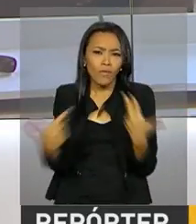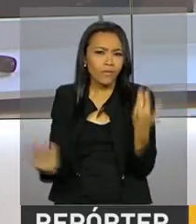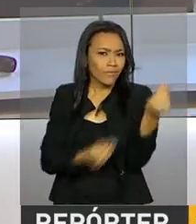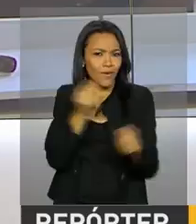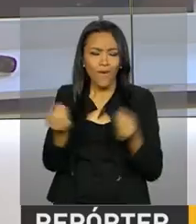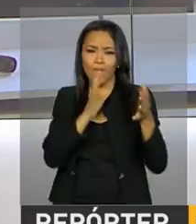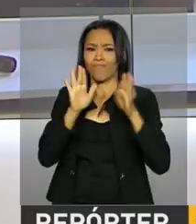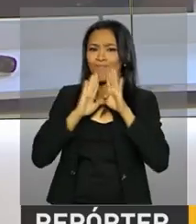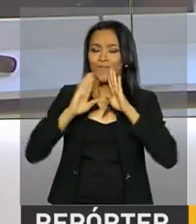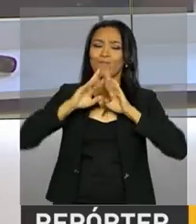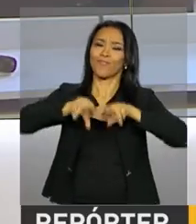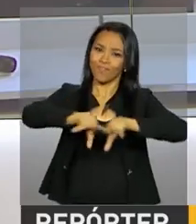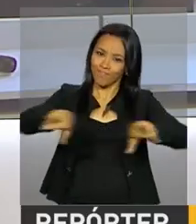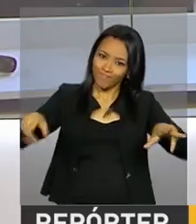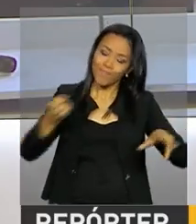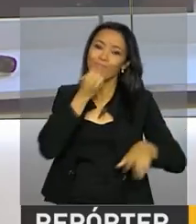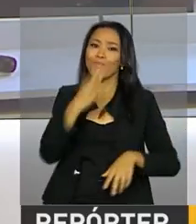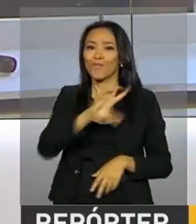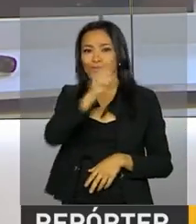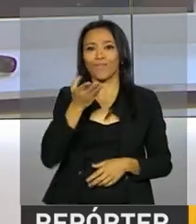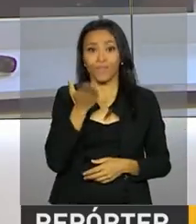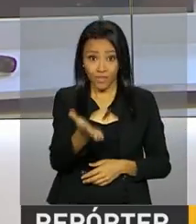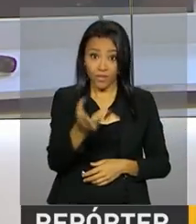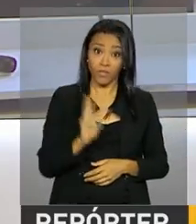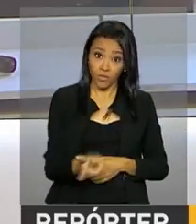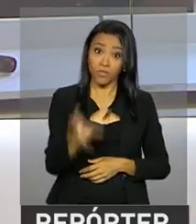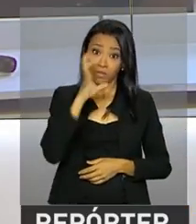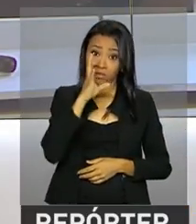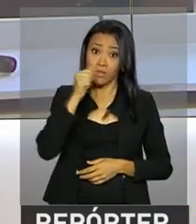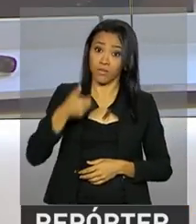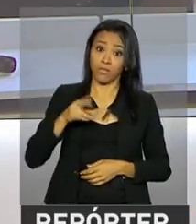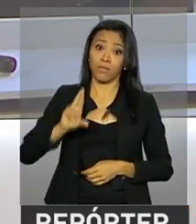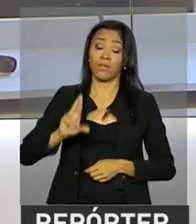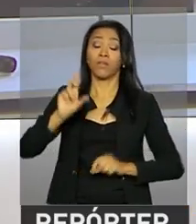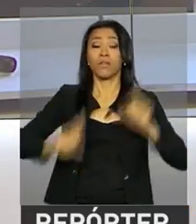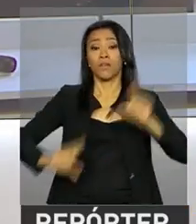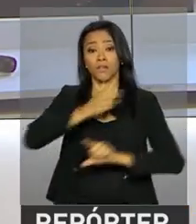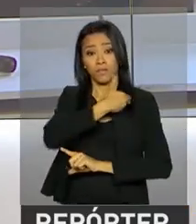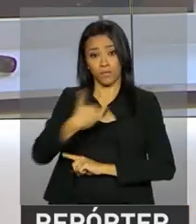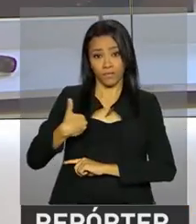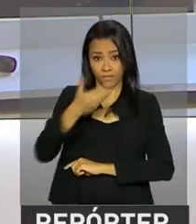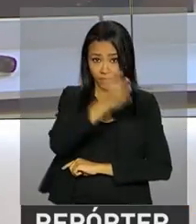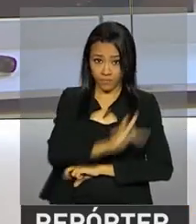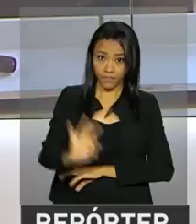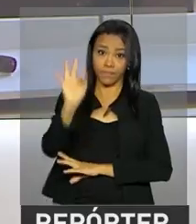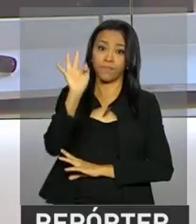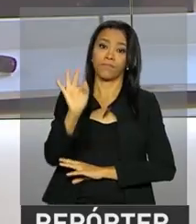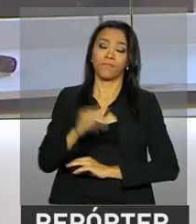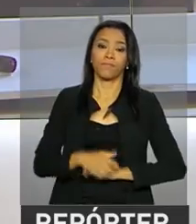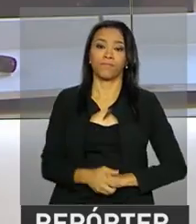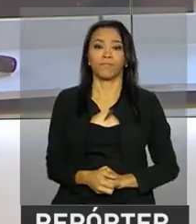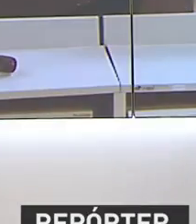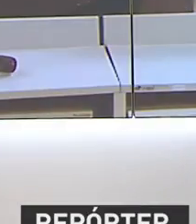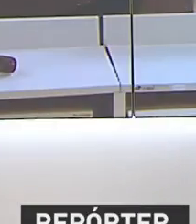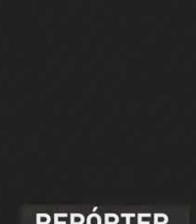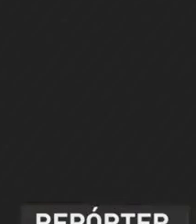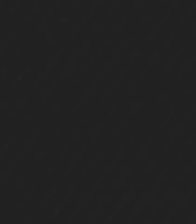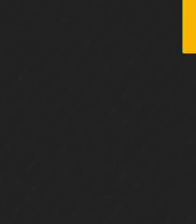em nossas redes sociais um bom dia para você continue com a gente aqui na nbr a tv do governo federal